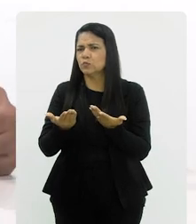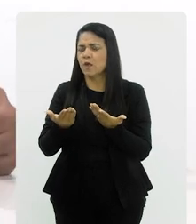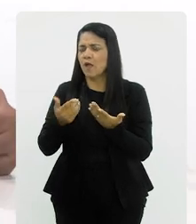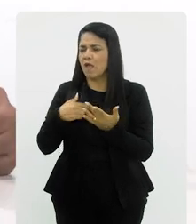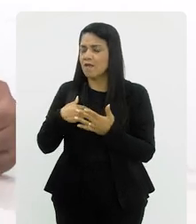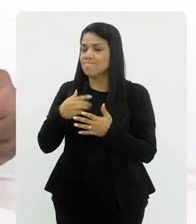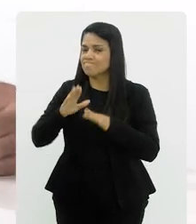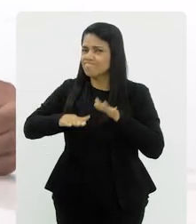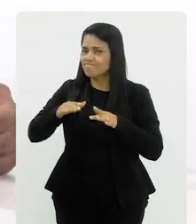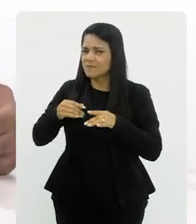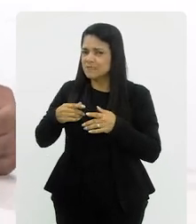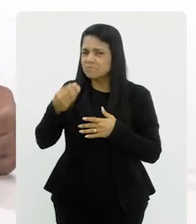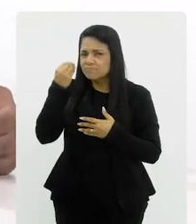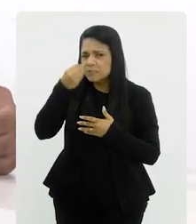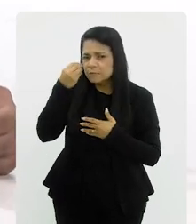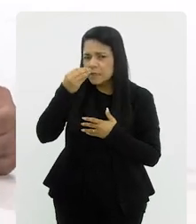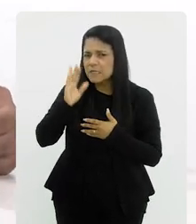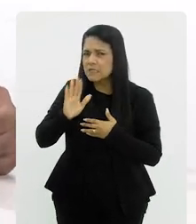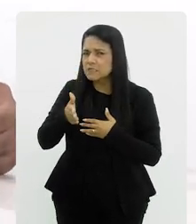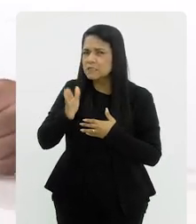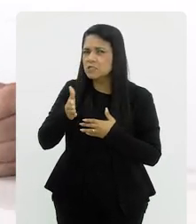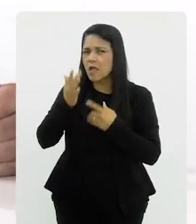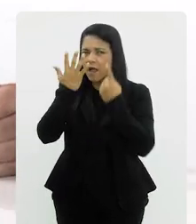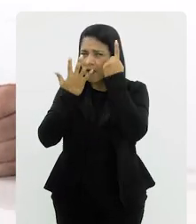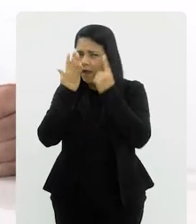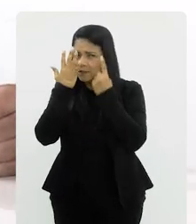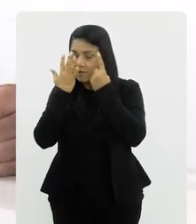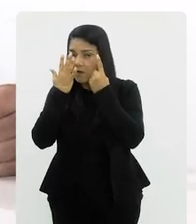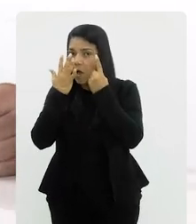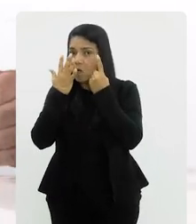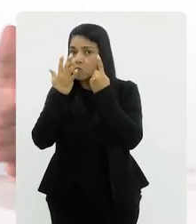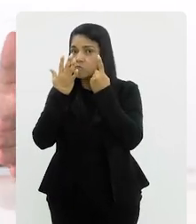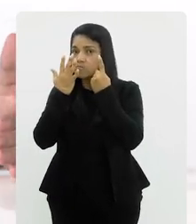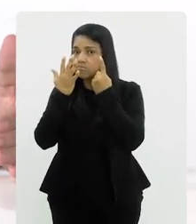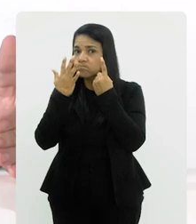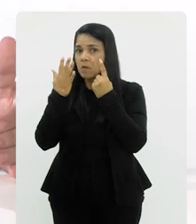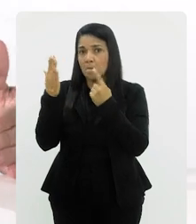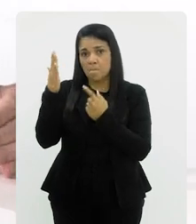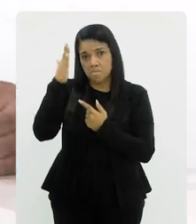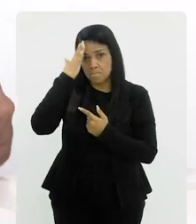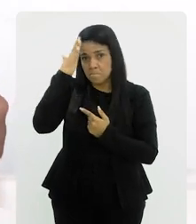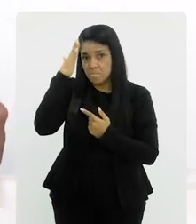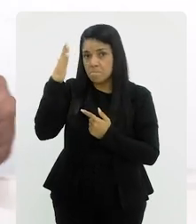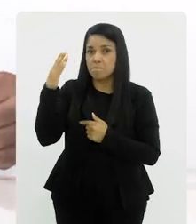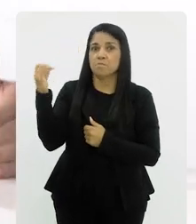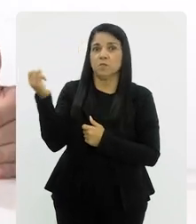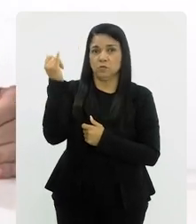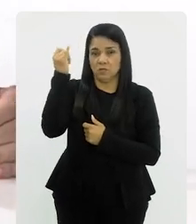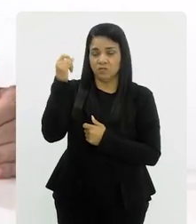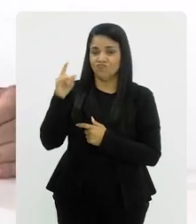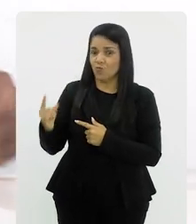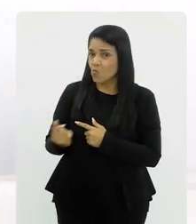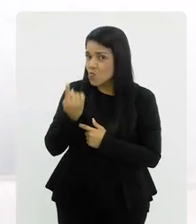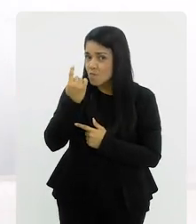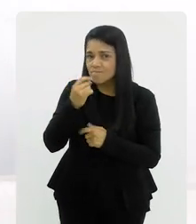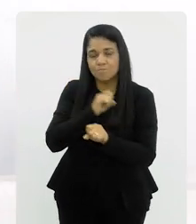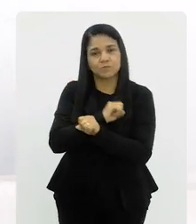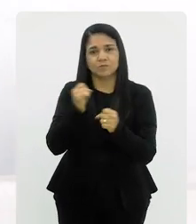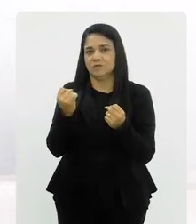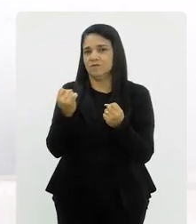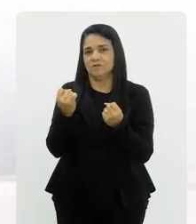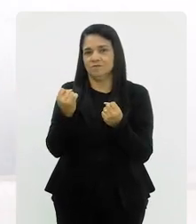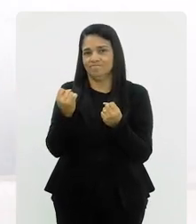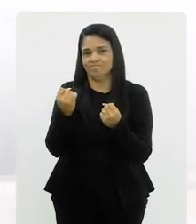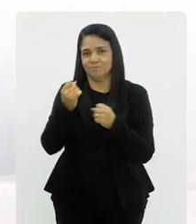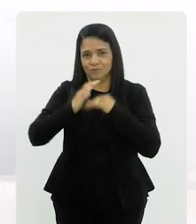chega num patamar que a gente consegue, começa a pegar um carnaval grande, né, grandioso, a gente entende que um braço só não